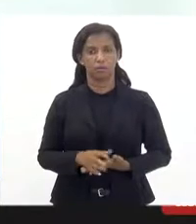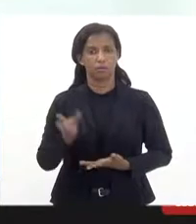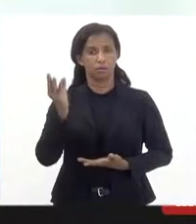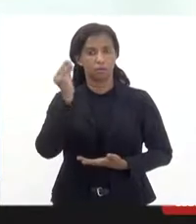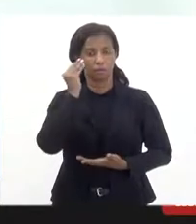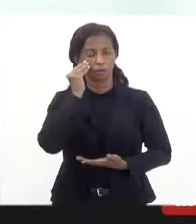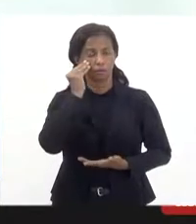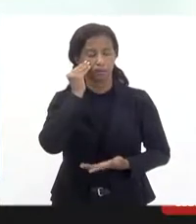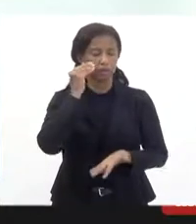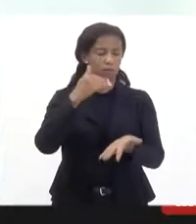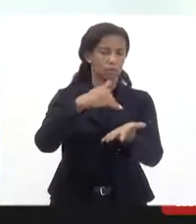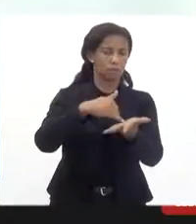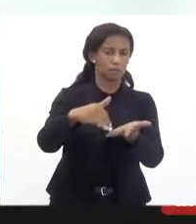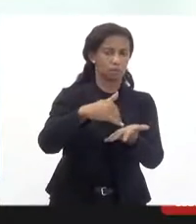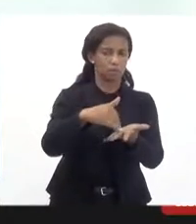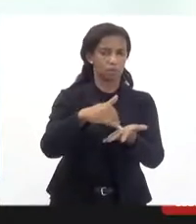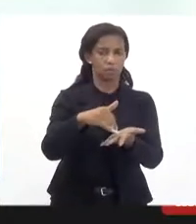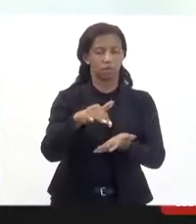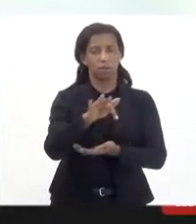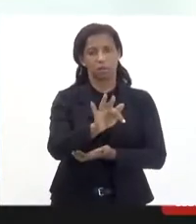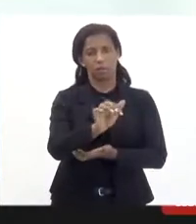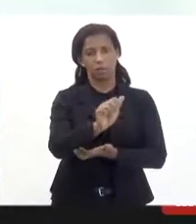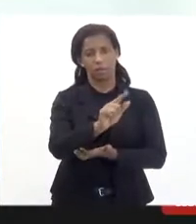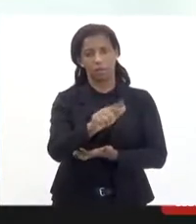a Secretaria de Fazenda,